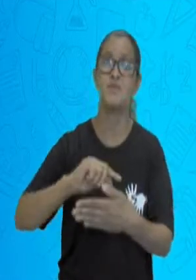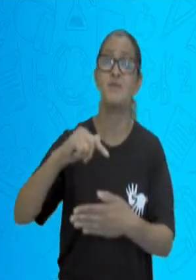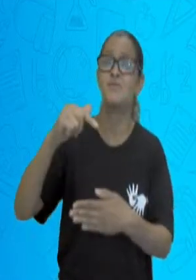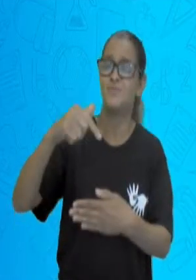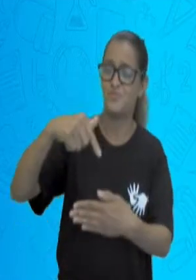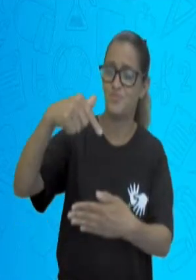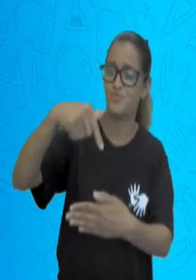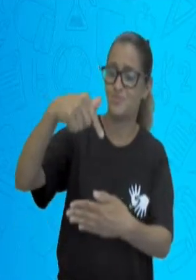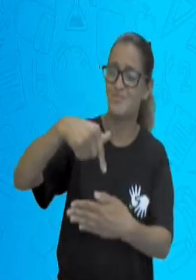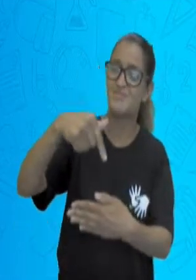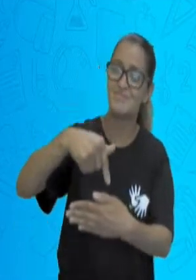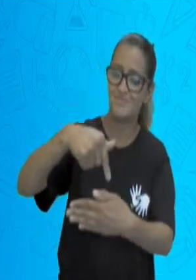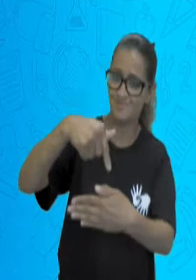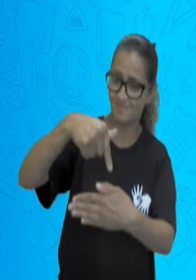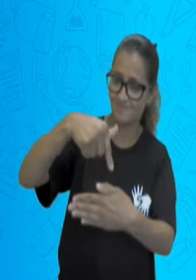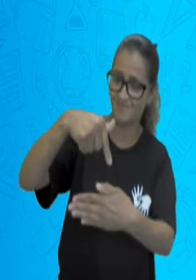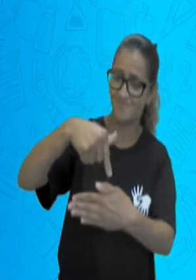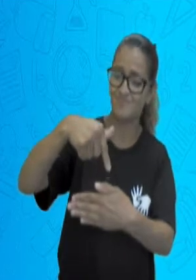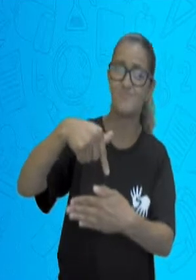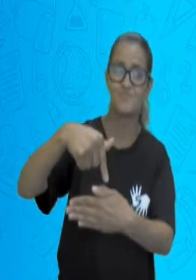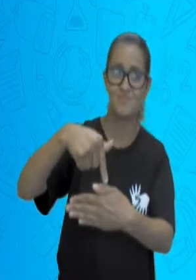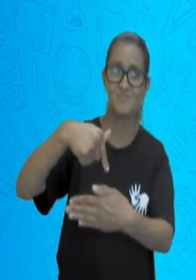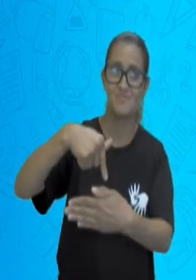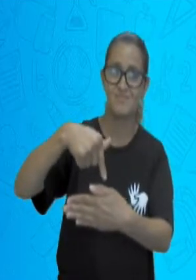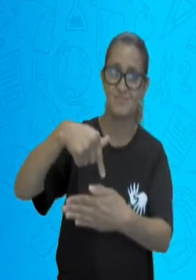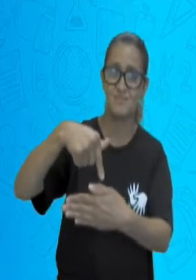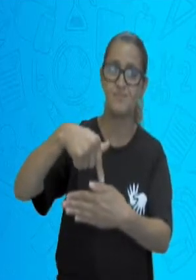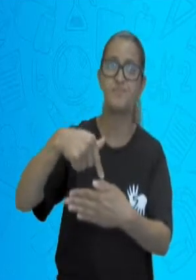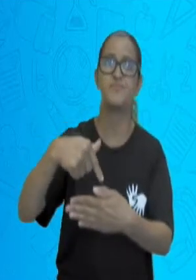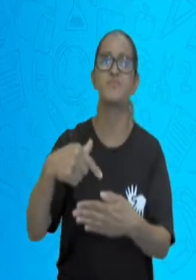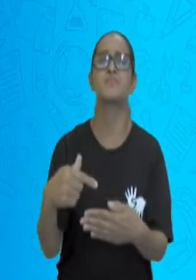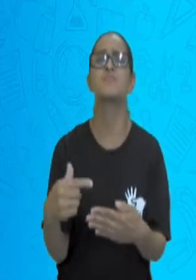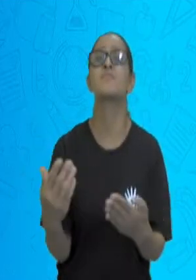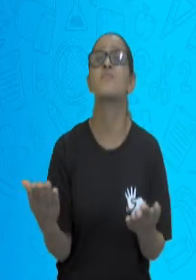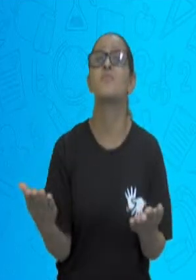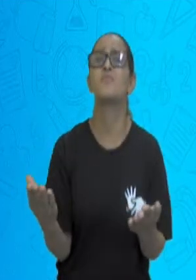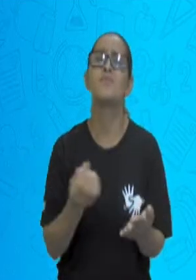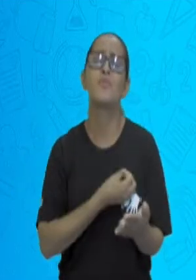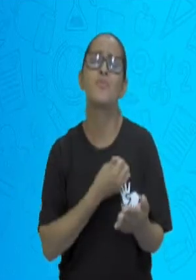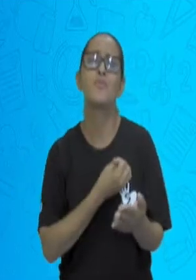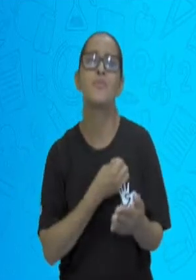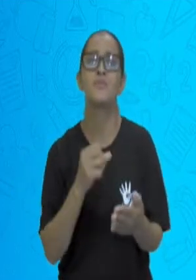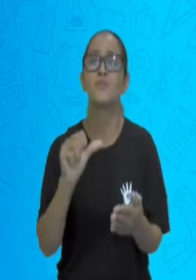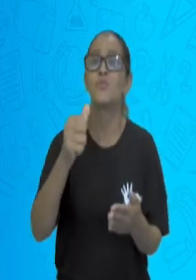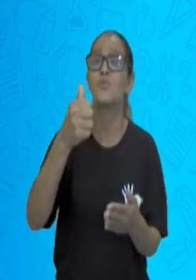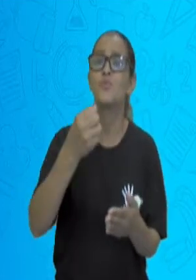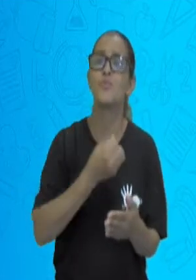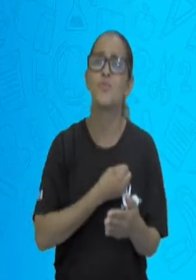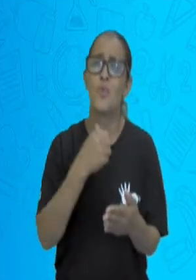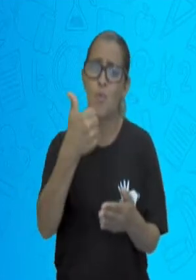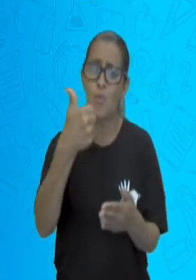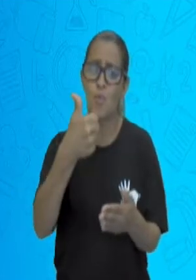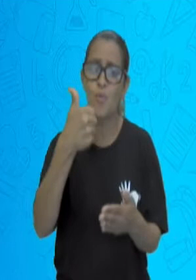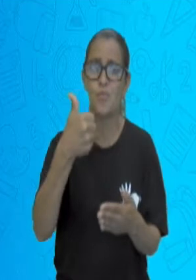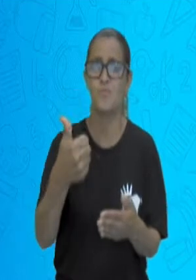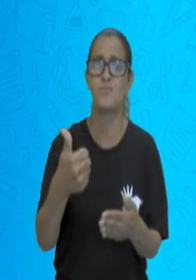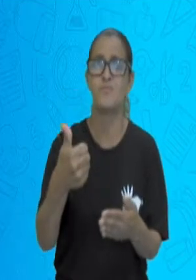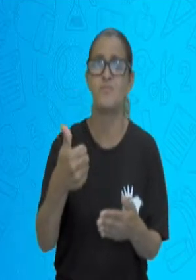Exatamente, é o número 7. Qual número que vem antes do número